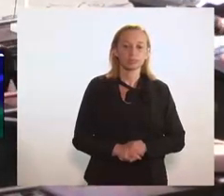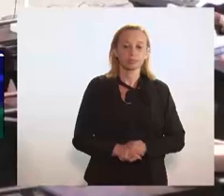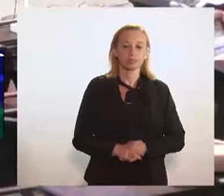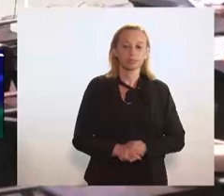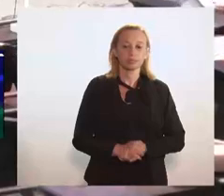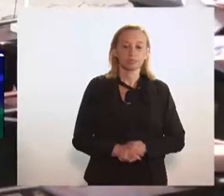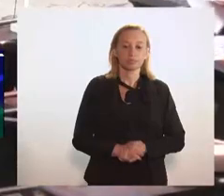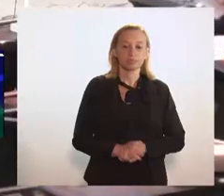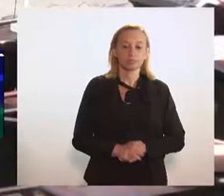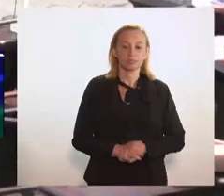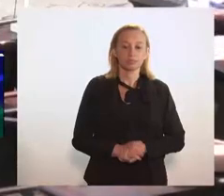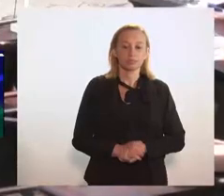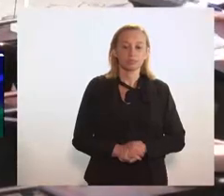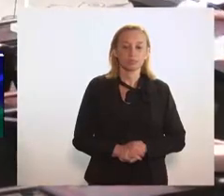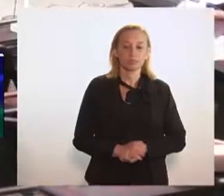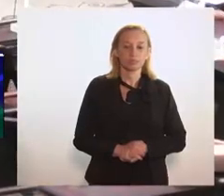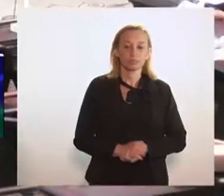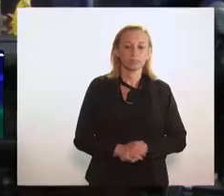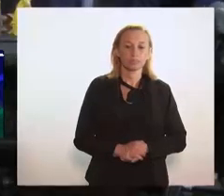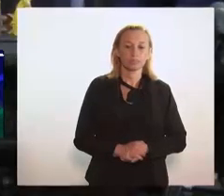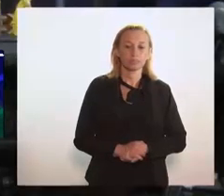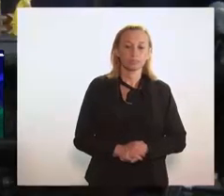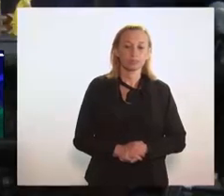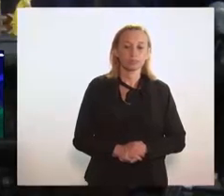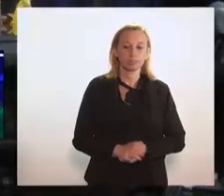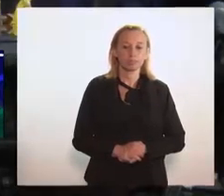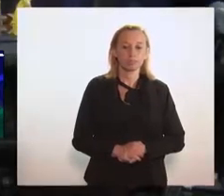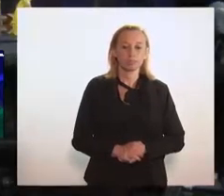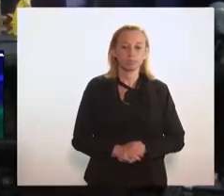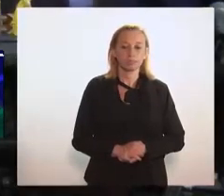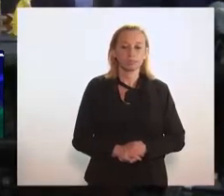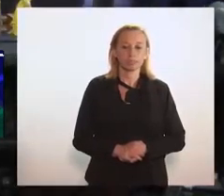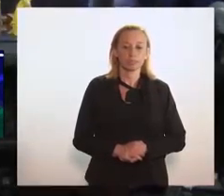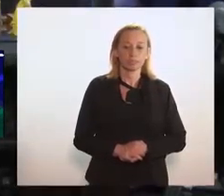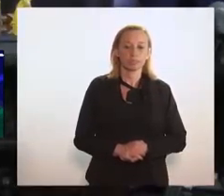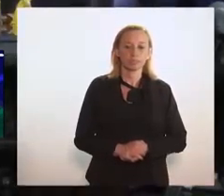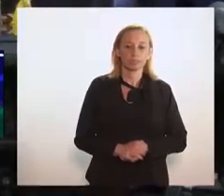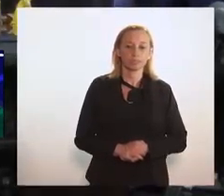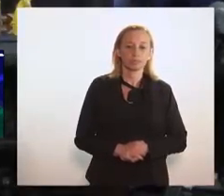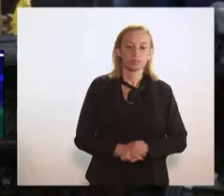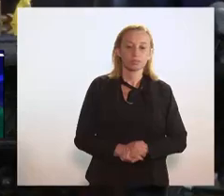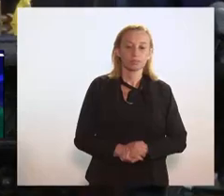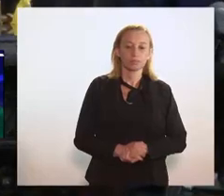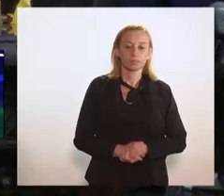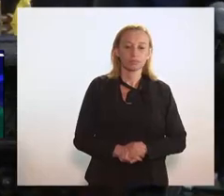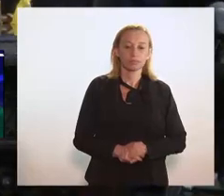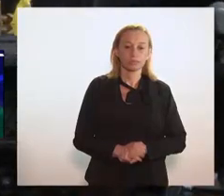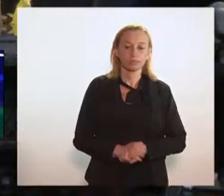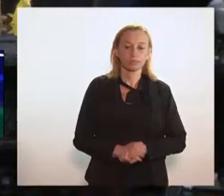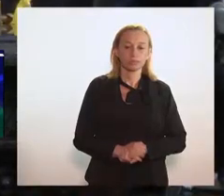aqui também, quero que eu fale com o senhor. Com os pareceres emitidos.